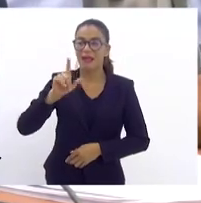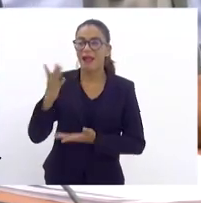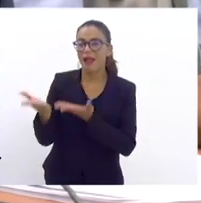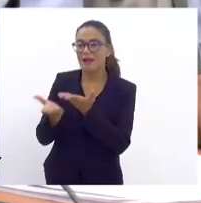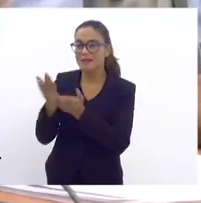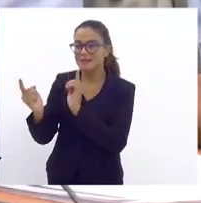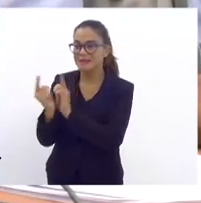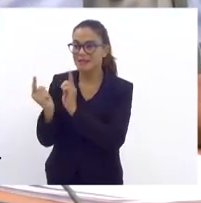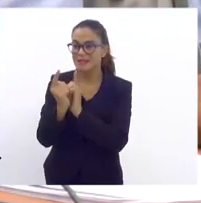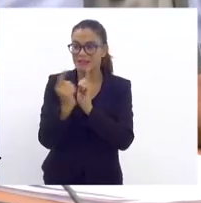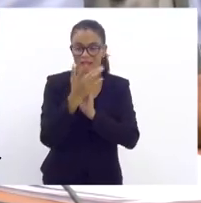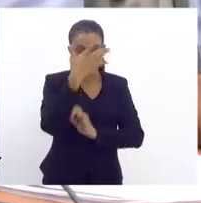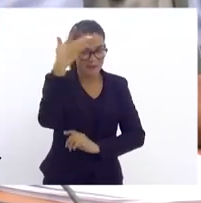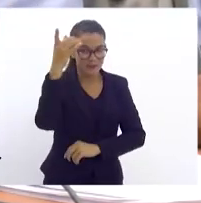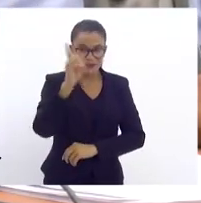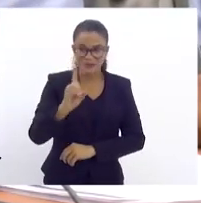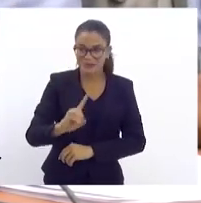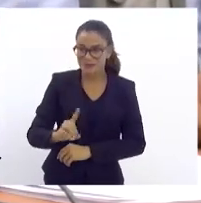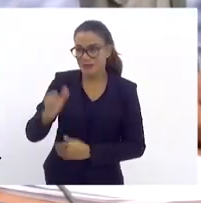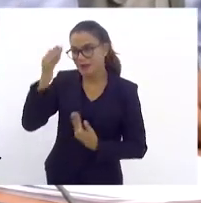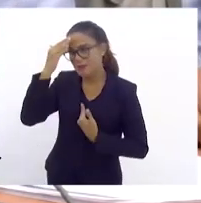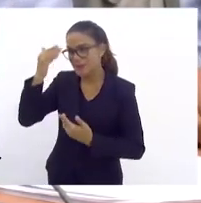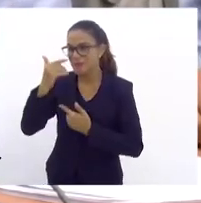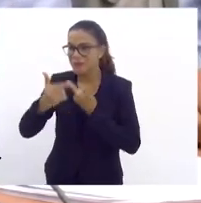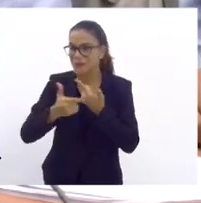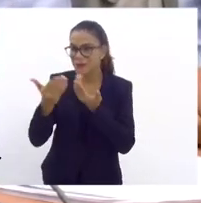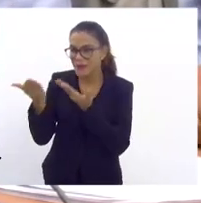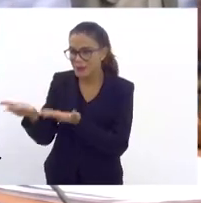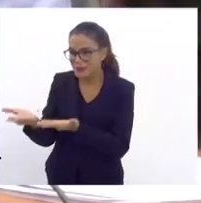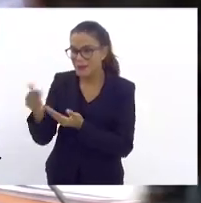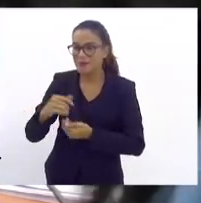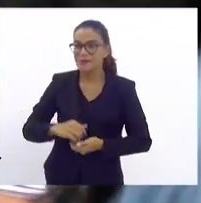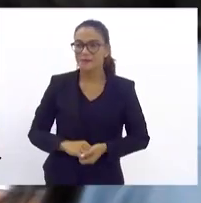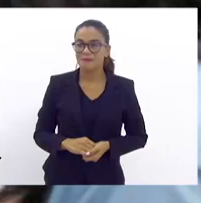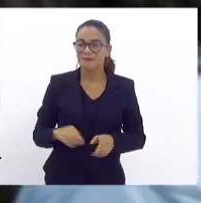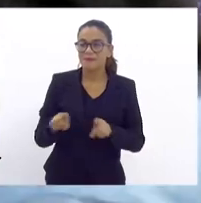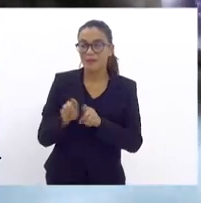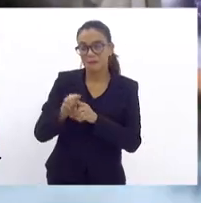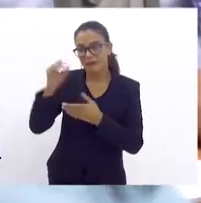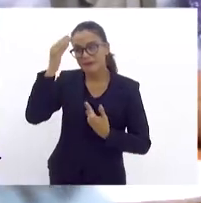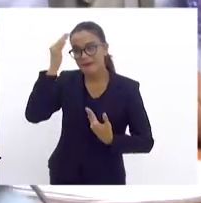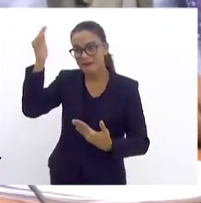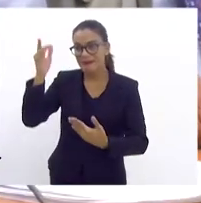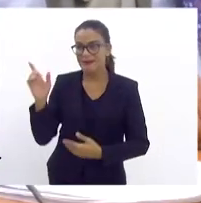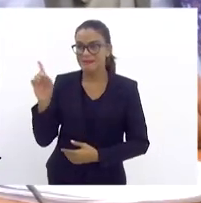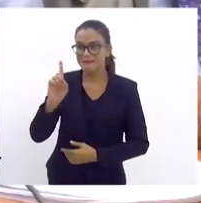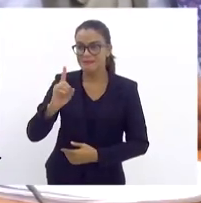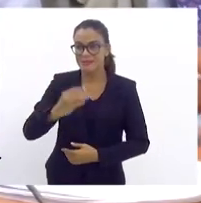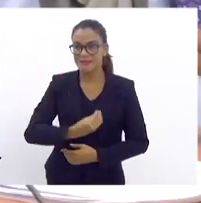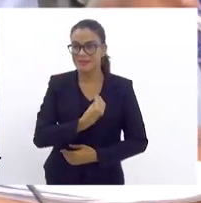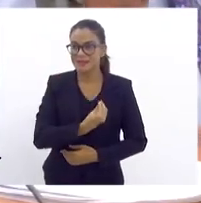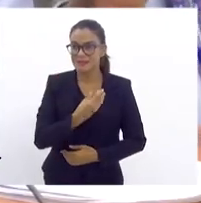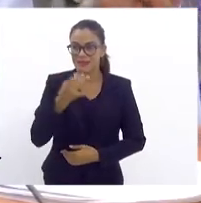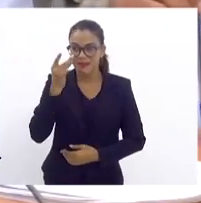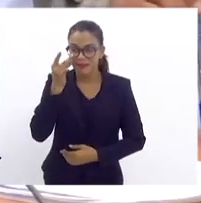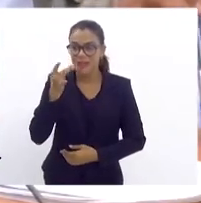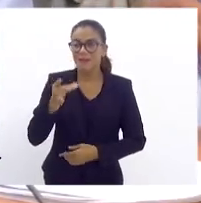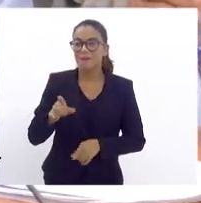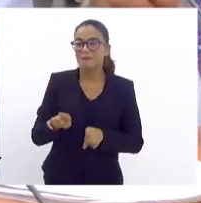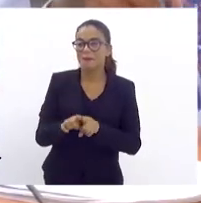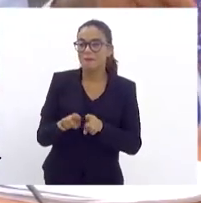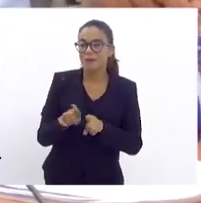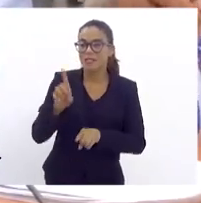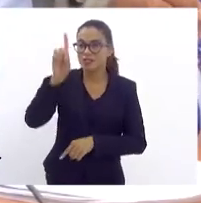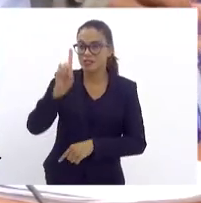pessoas com deficiência então muito obrigado pelo seu trabalho também agradecer a presença do Senhor Carlos Henrique virtuosa